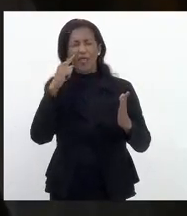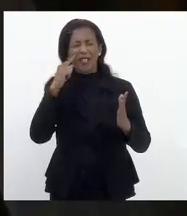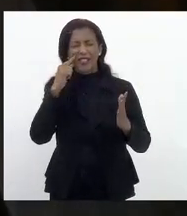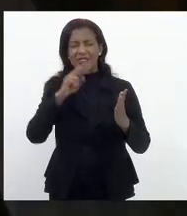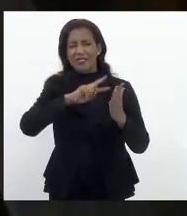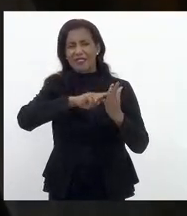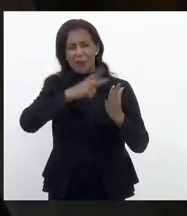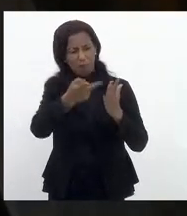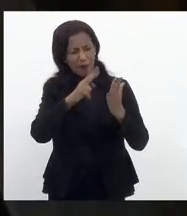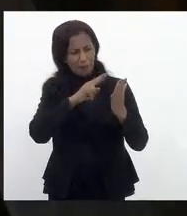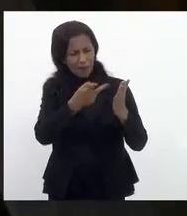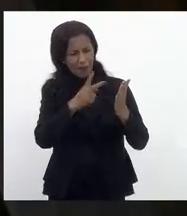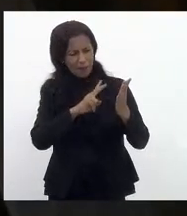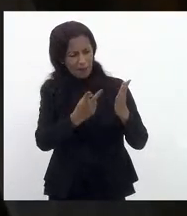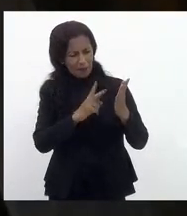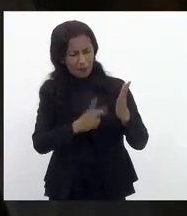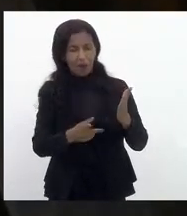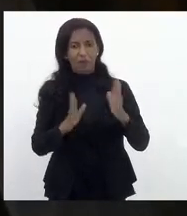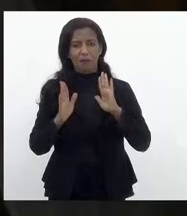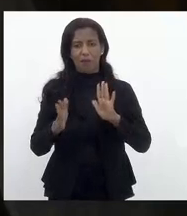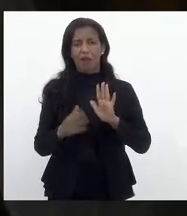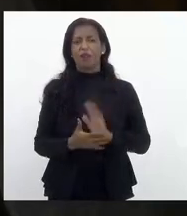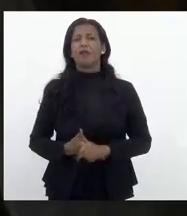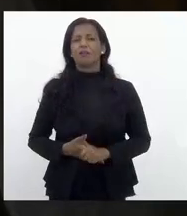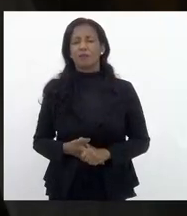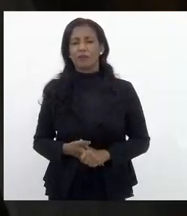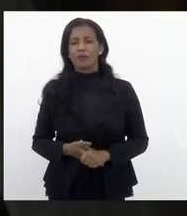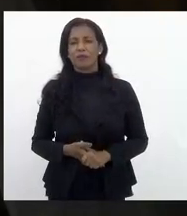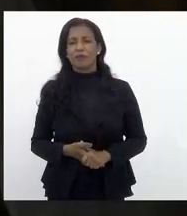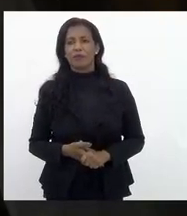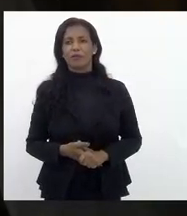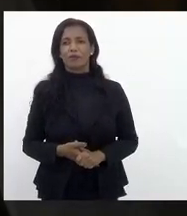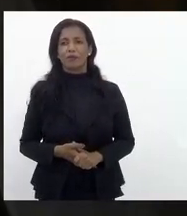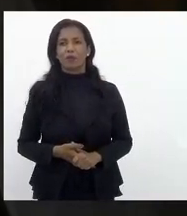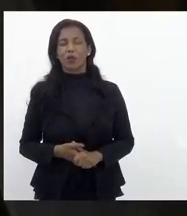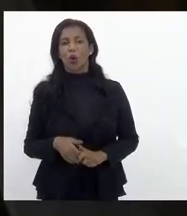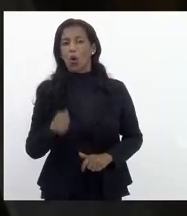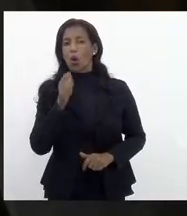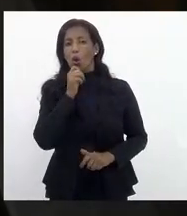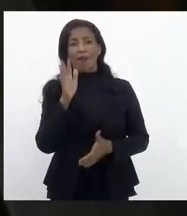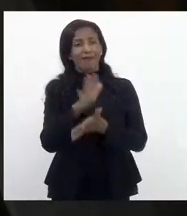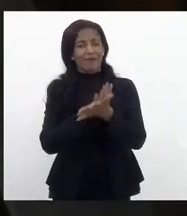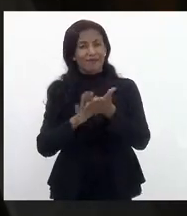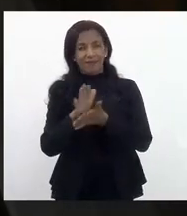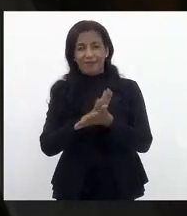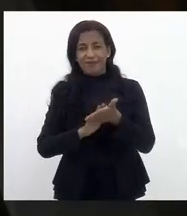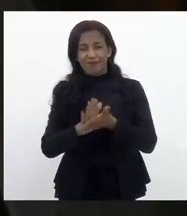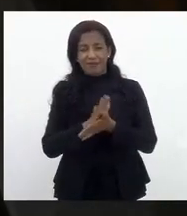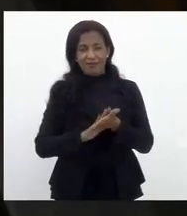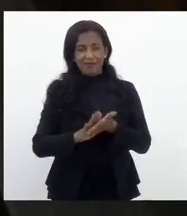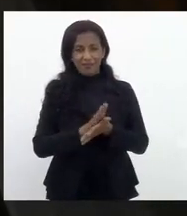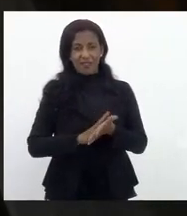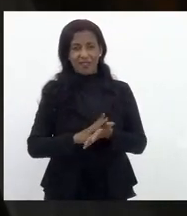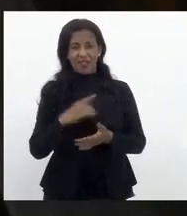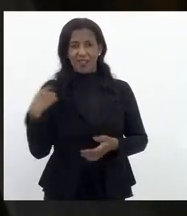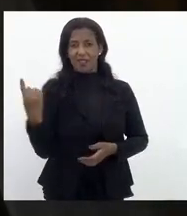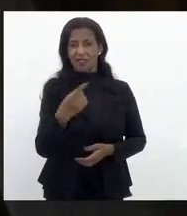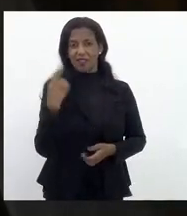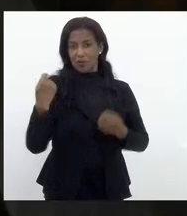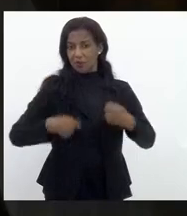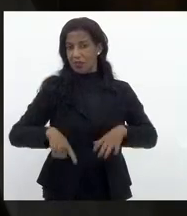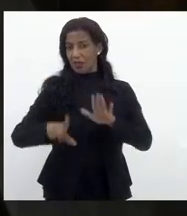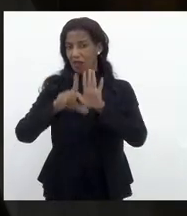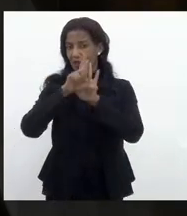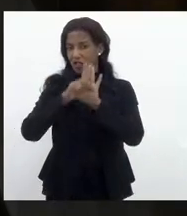triunvirato que representa o regime aqui não tem uma linha dizendo que a gente precisa